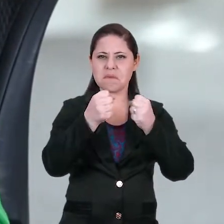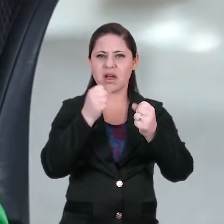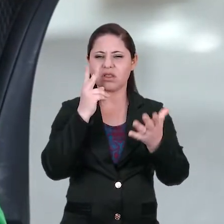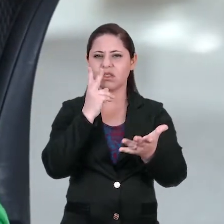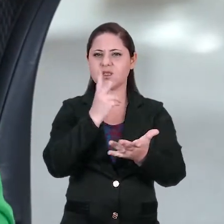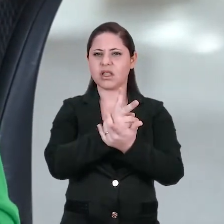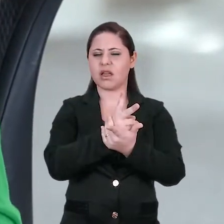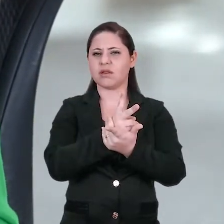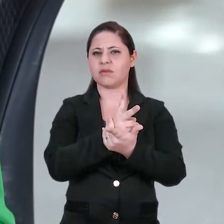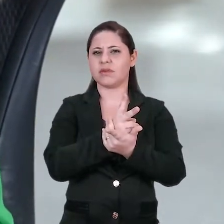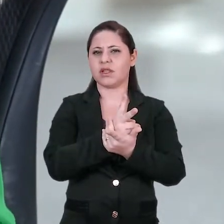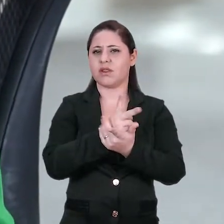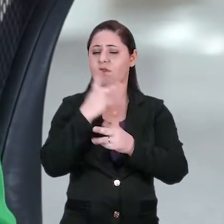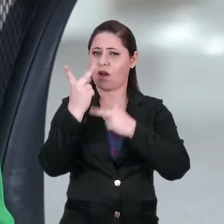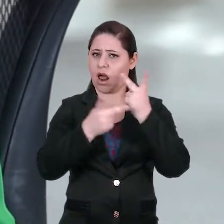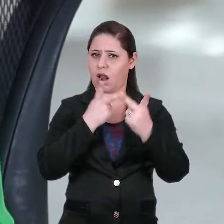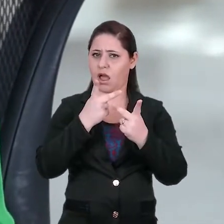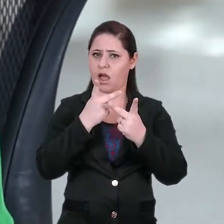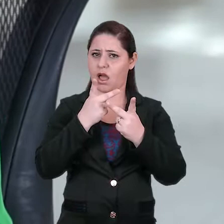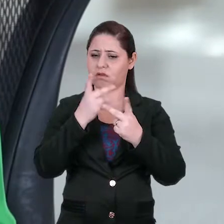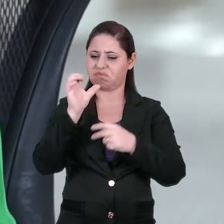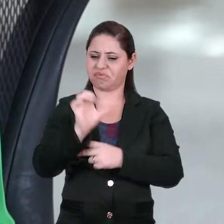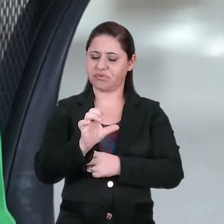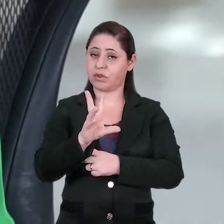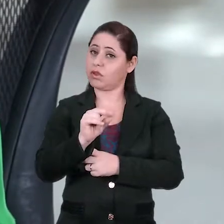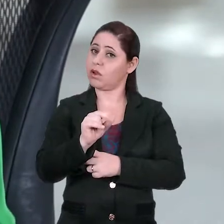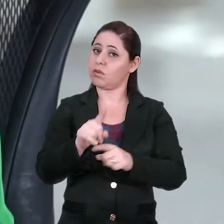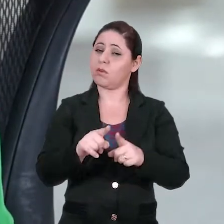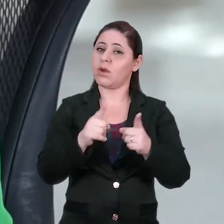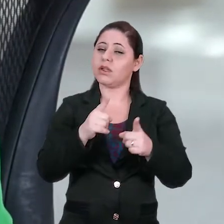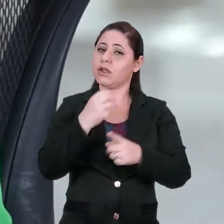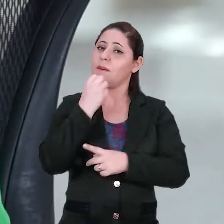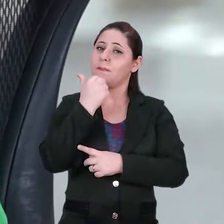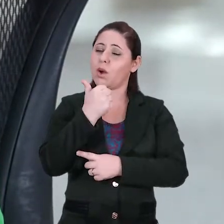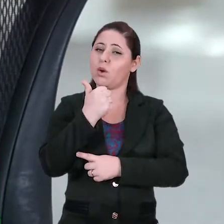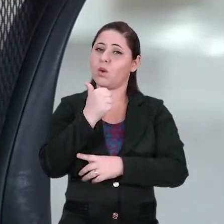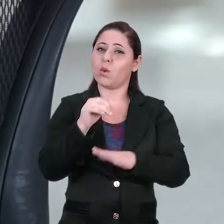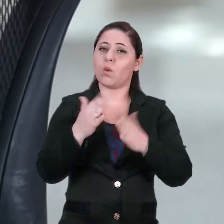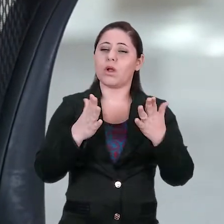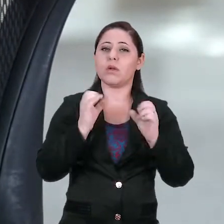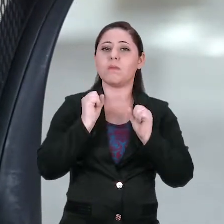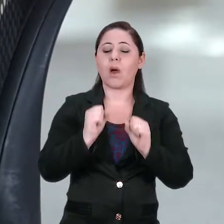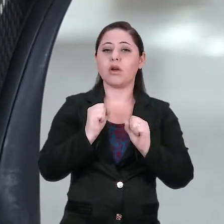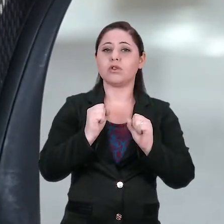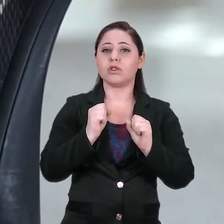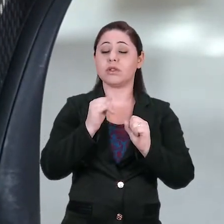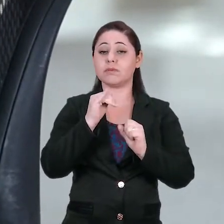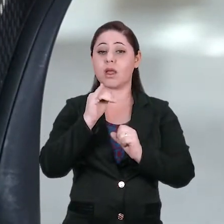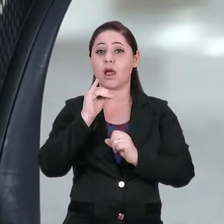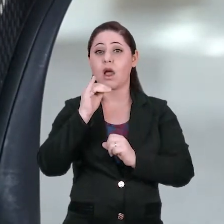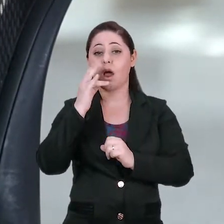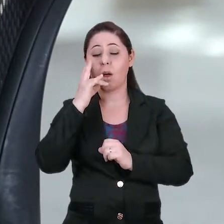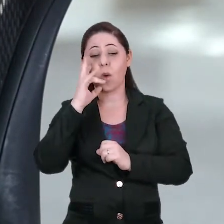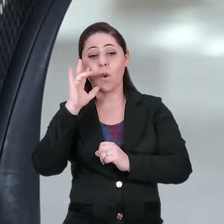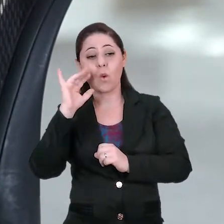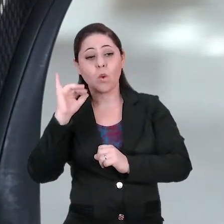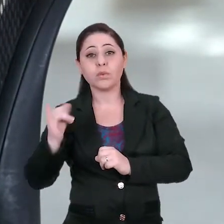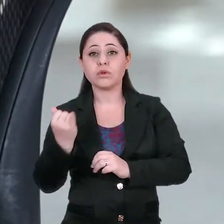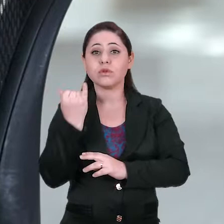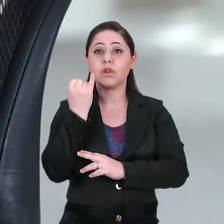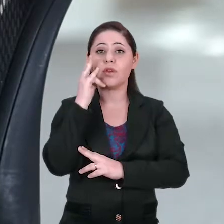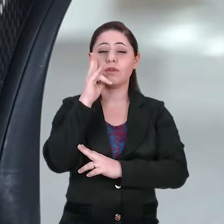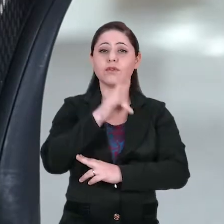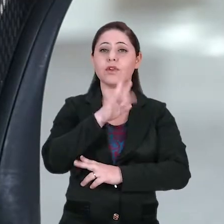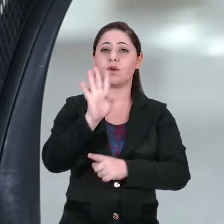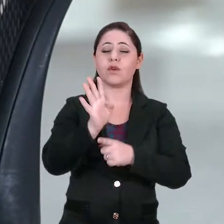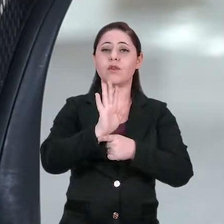ação. Não deixo de dizer que são bons, mas também é bom quando você pode ter a oportunidade de assistir